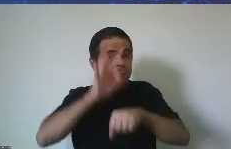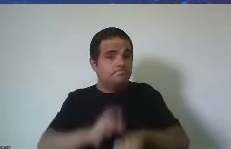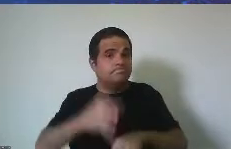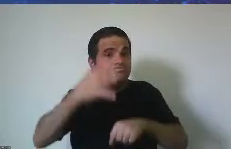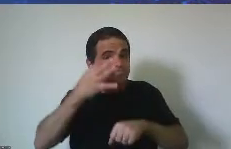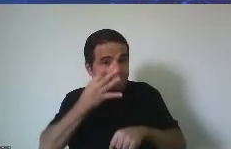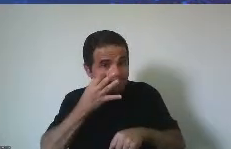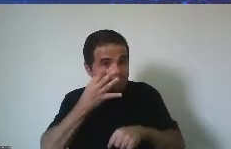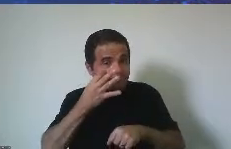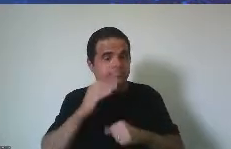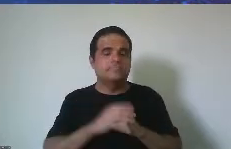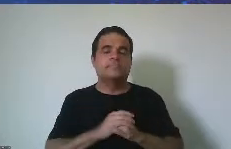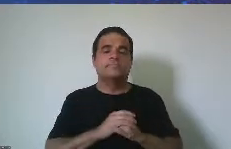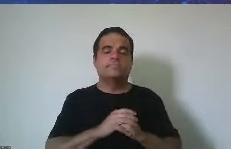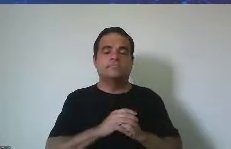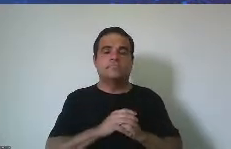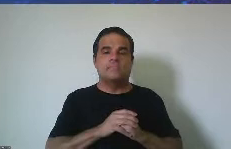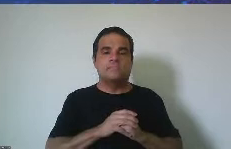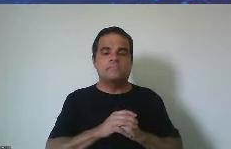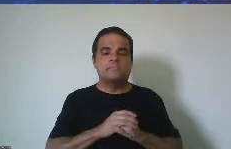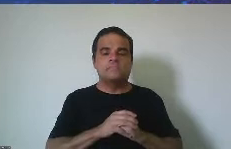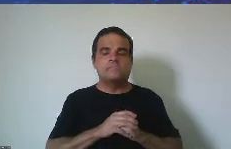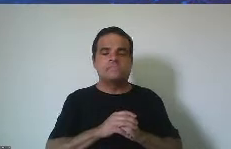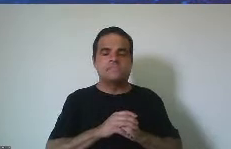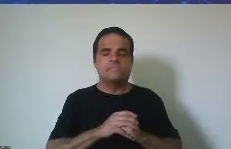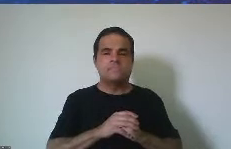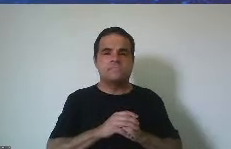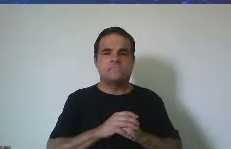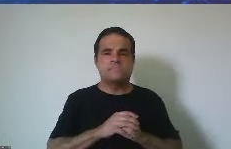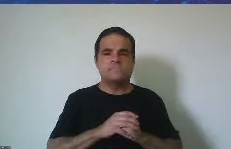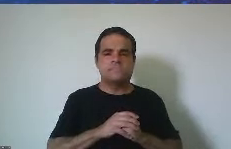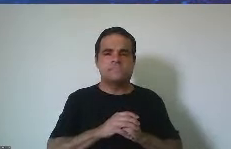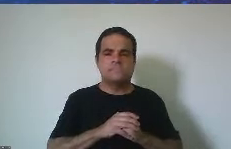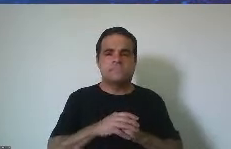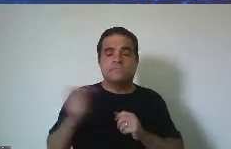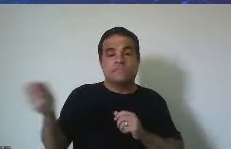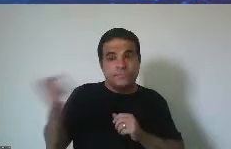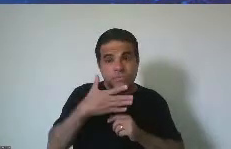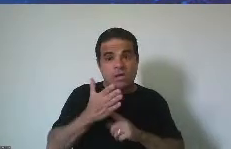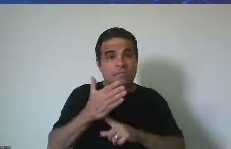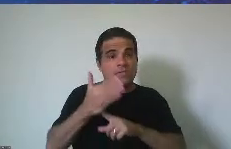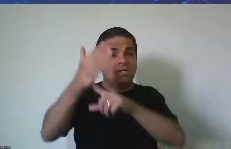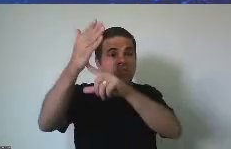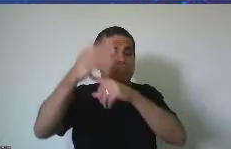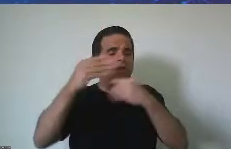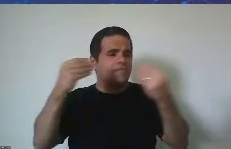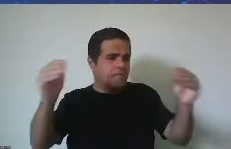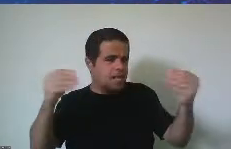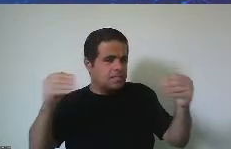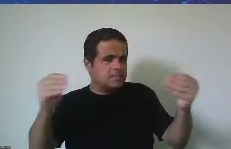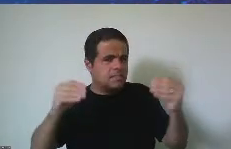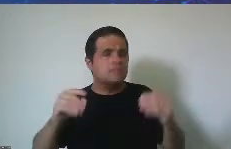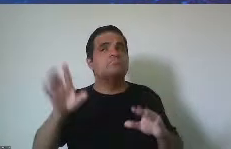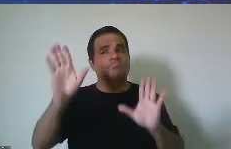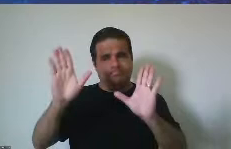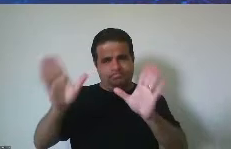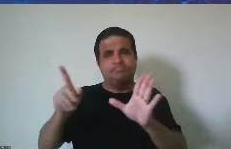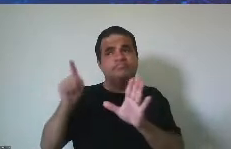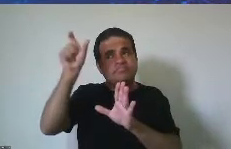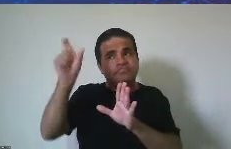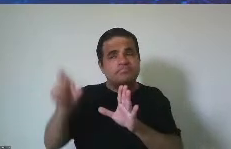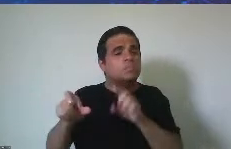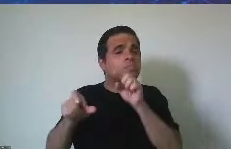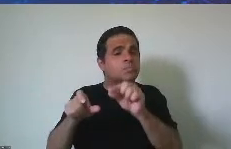e falando em novas tecnologias né flexíveis a gente e aí nesse caso a gente tá